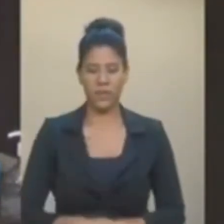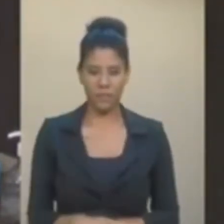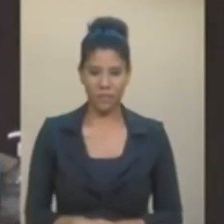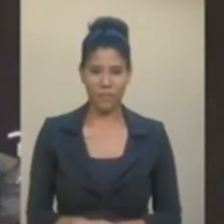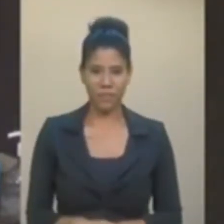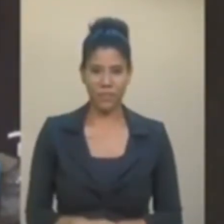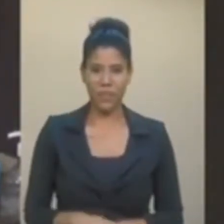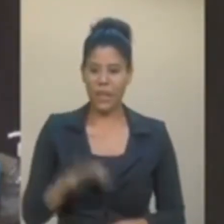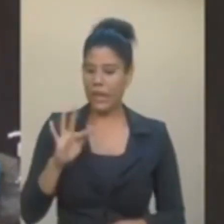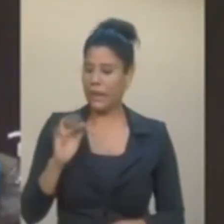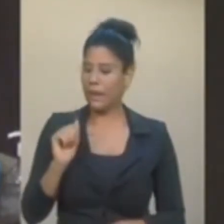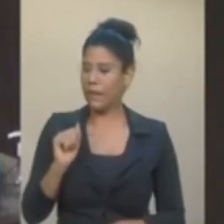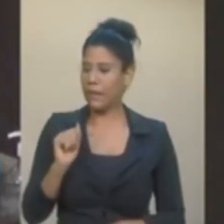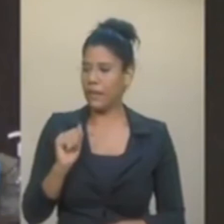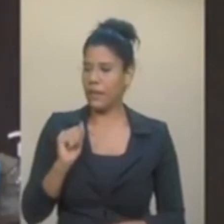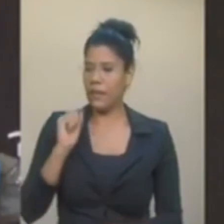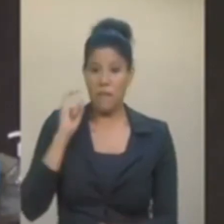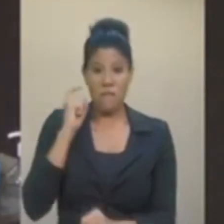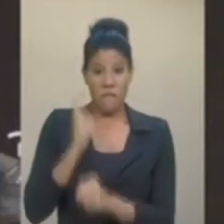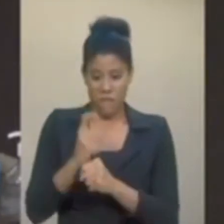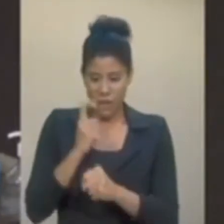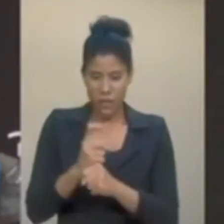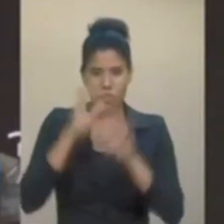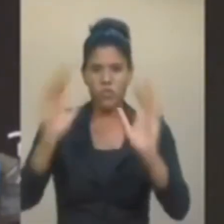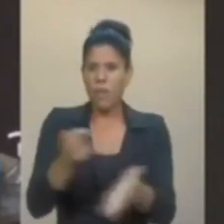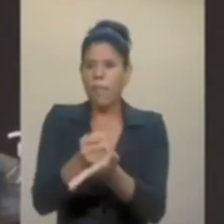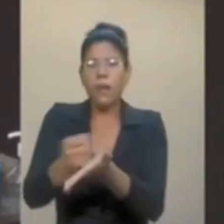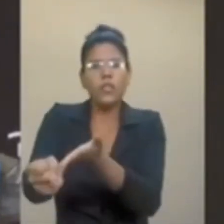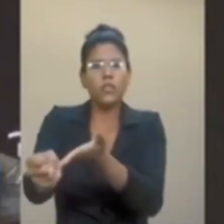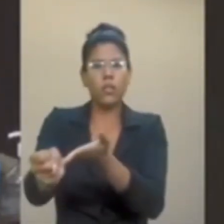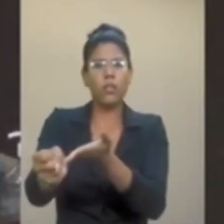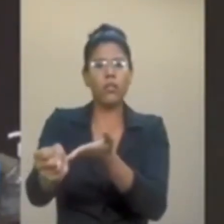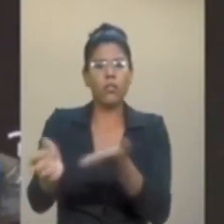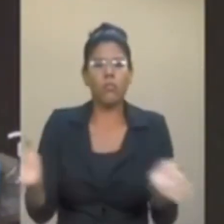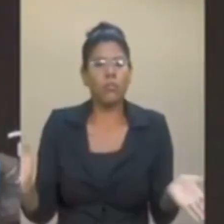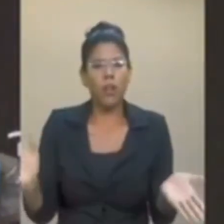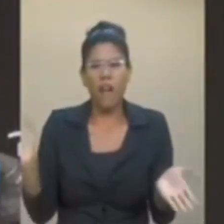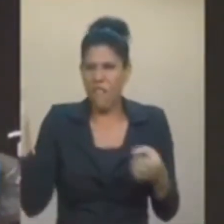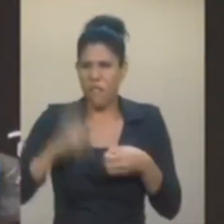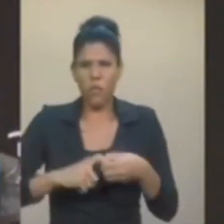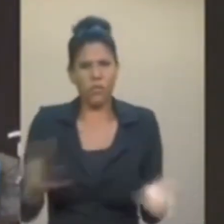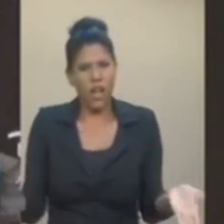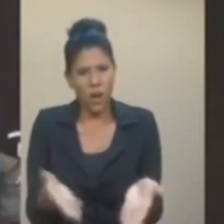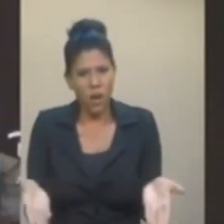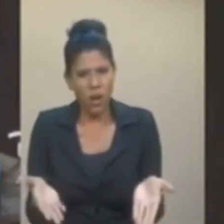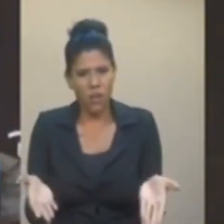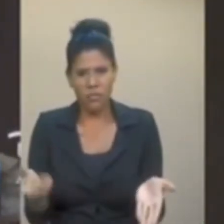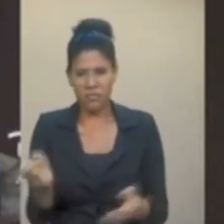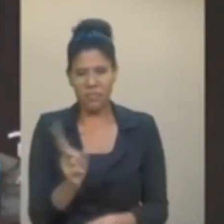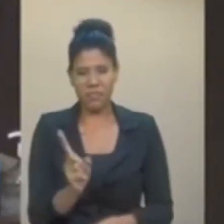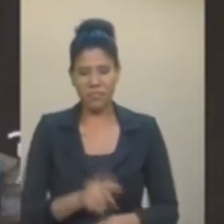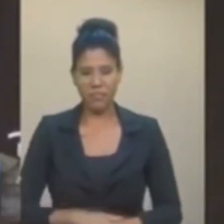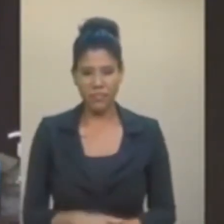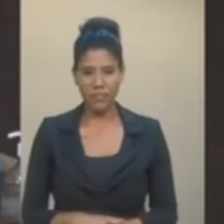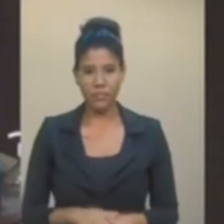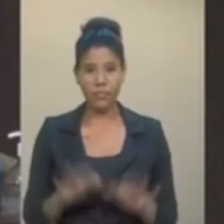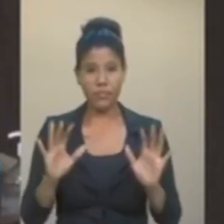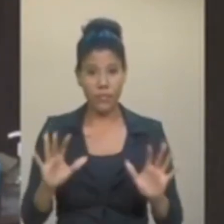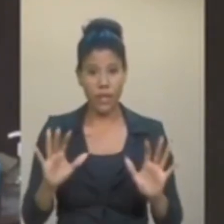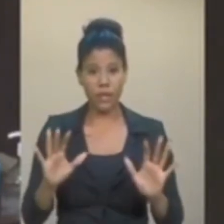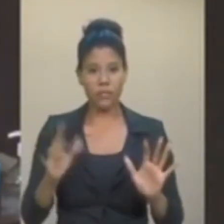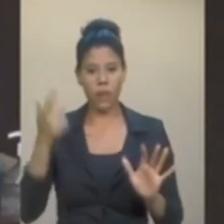fascismo, o autoritarismo, ele já foi vencido no passado e ele será vencido novamente. Agora, para vencer